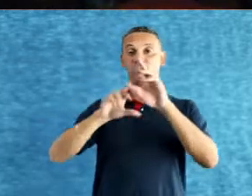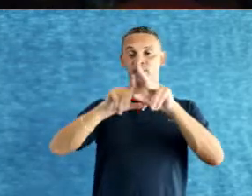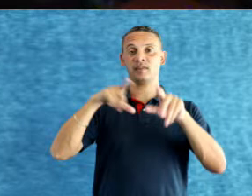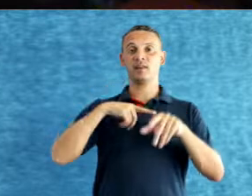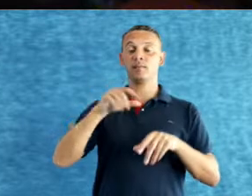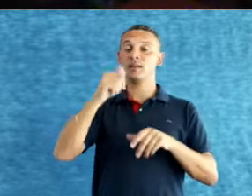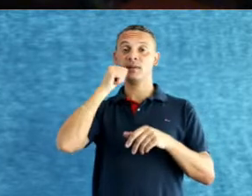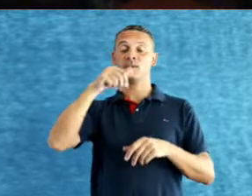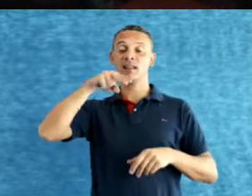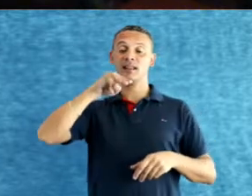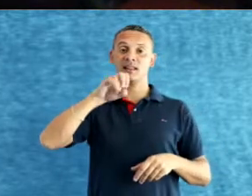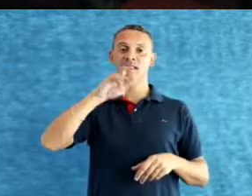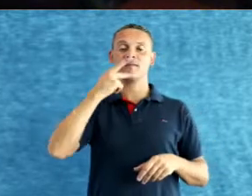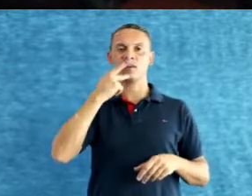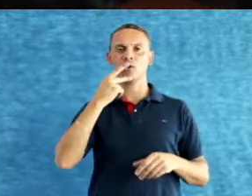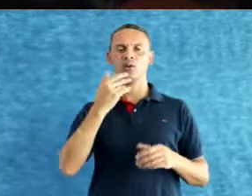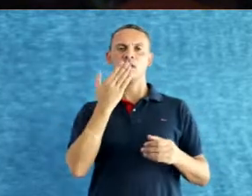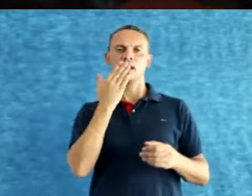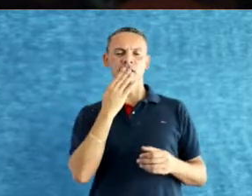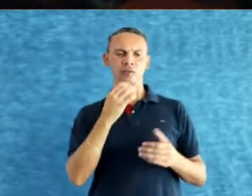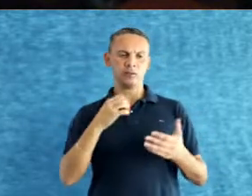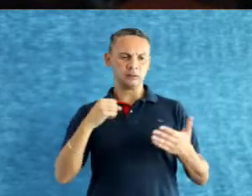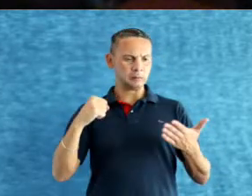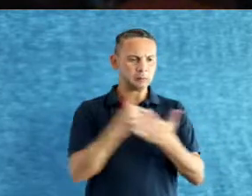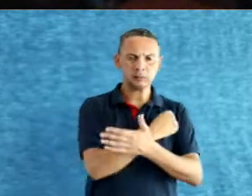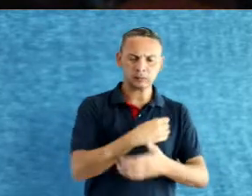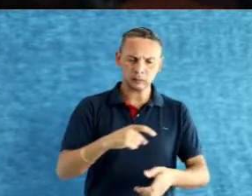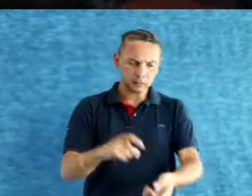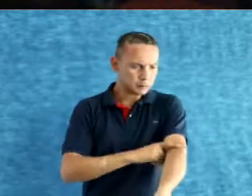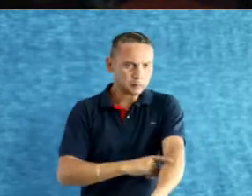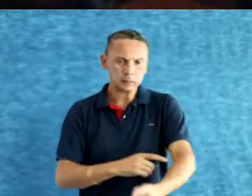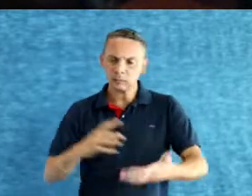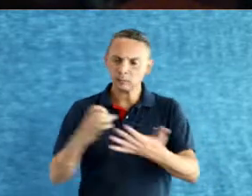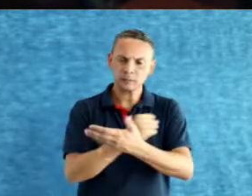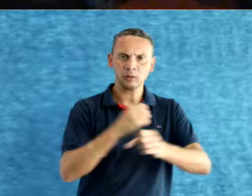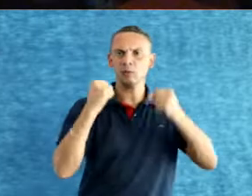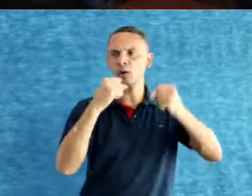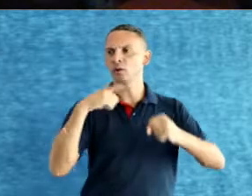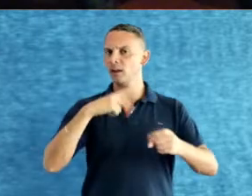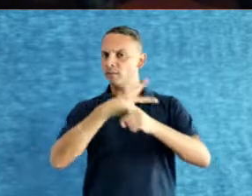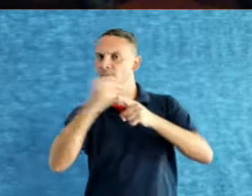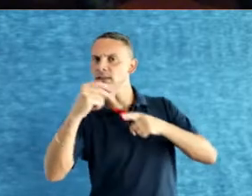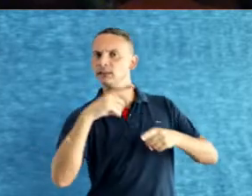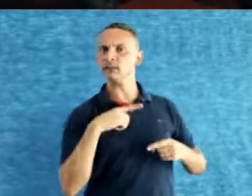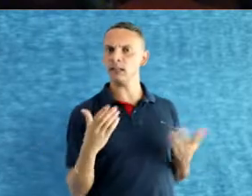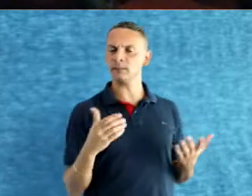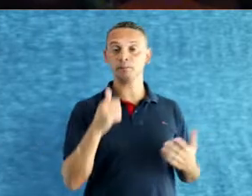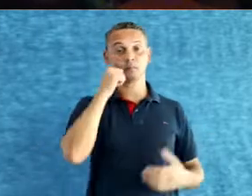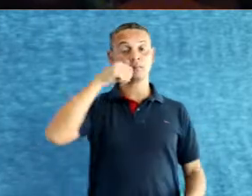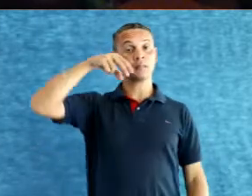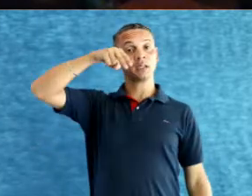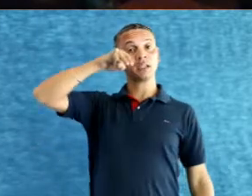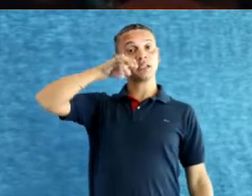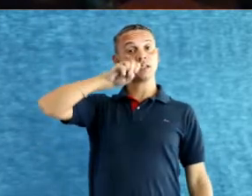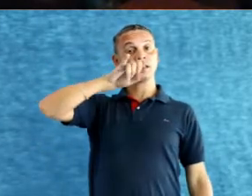imagina. Deu bobeira lá, comeram sardinha. E Nízia fala, o poema ele vai ser censurado,